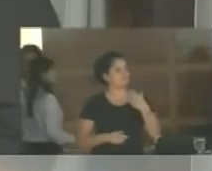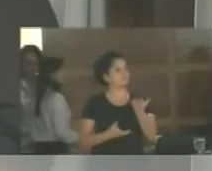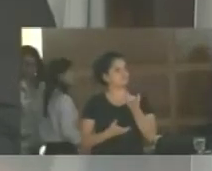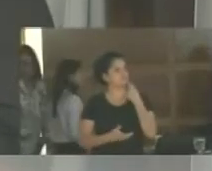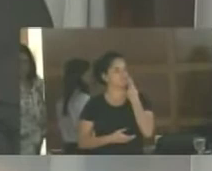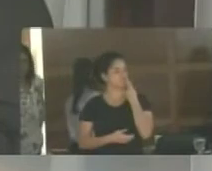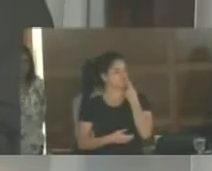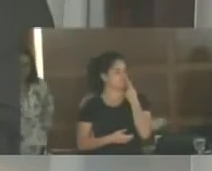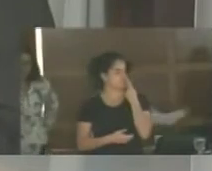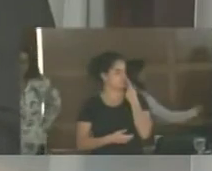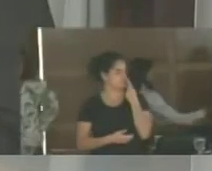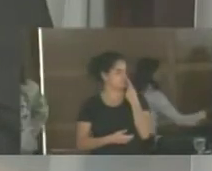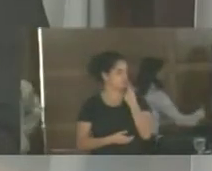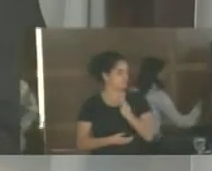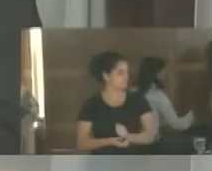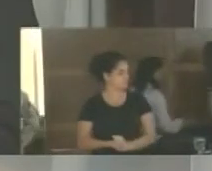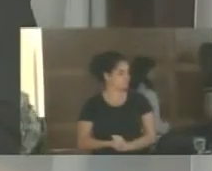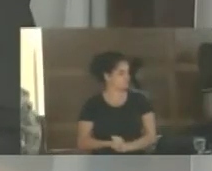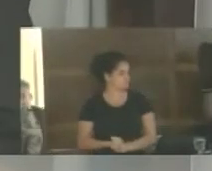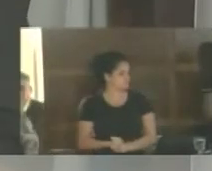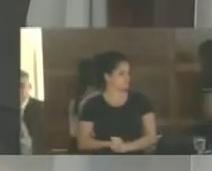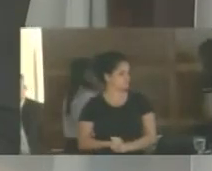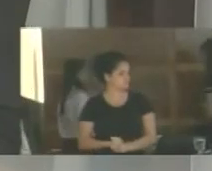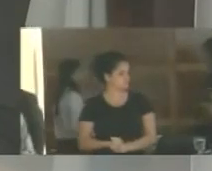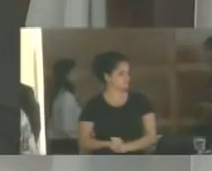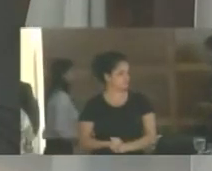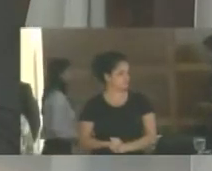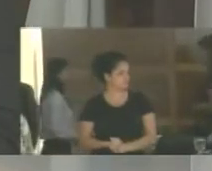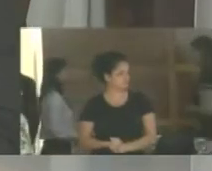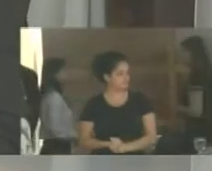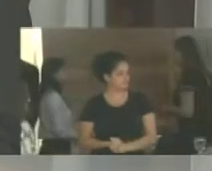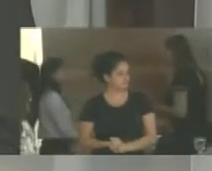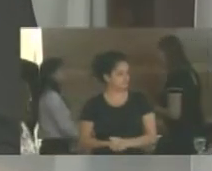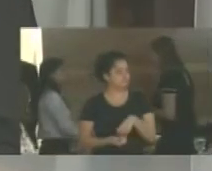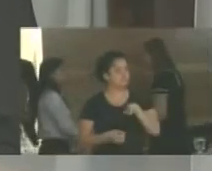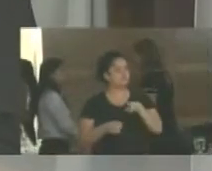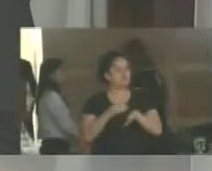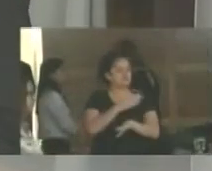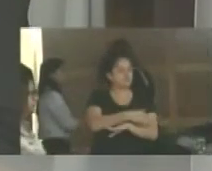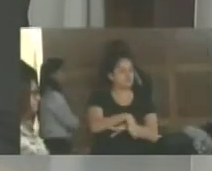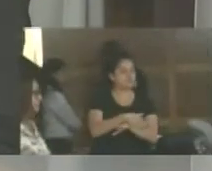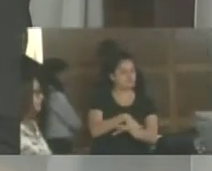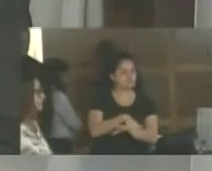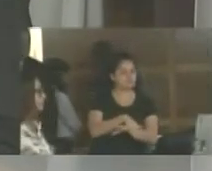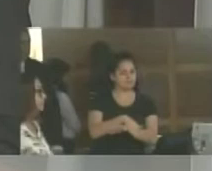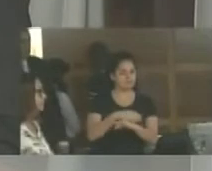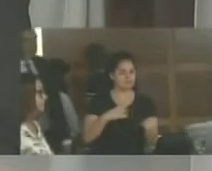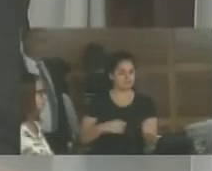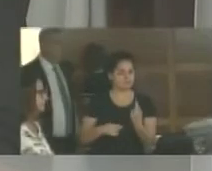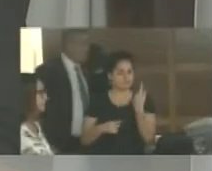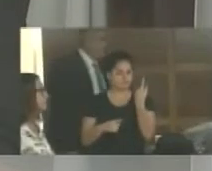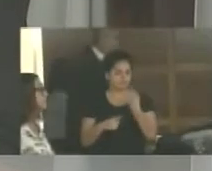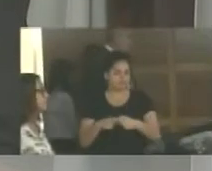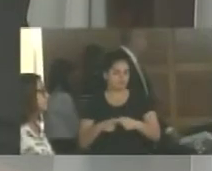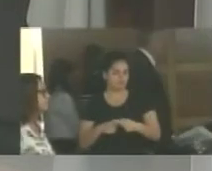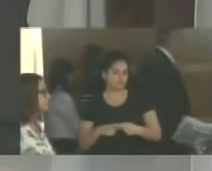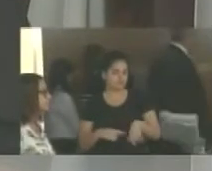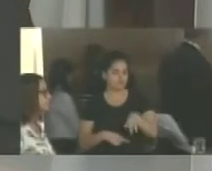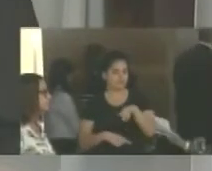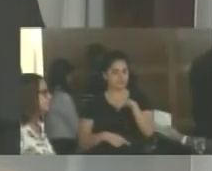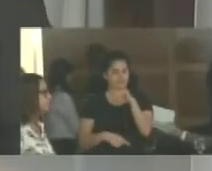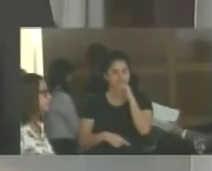também, né, é de algumas ruas, principalmente porque,